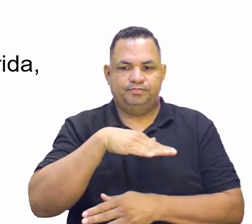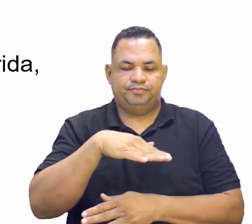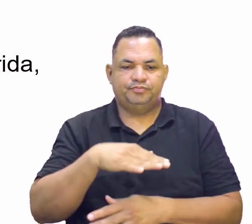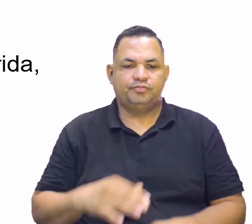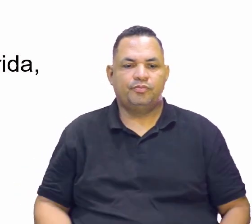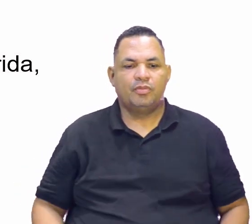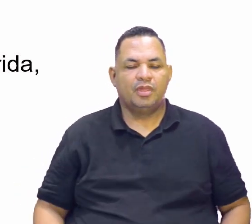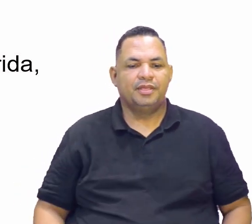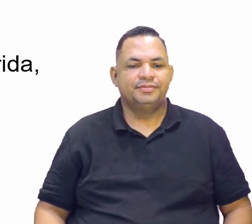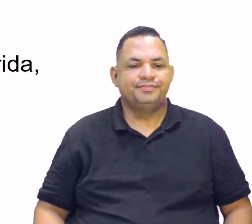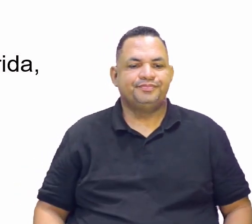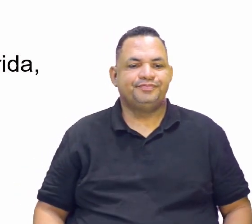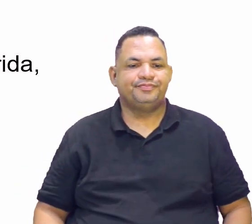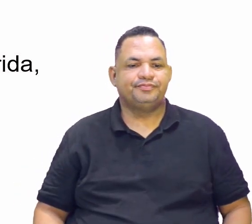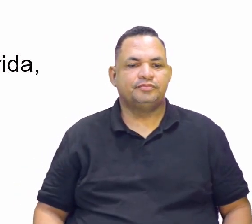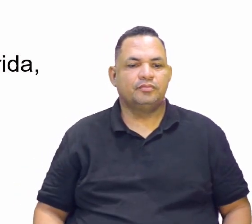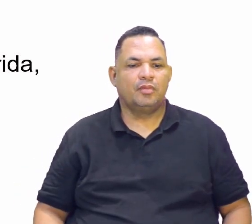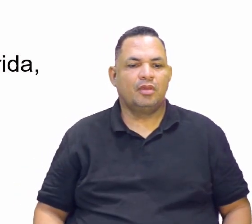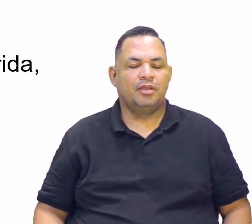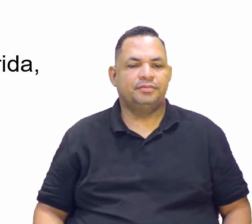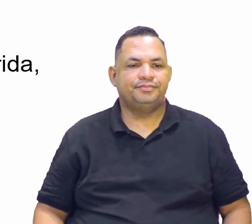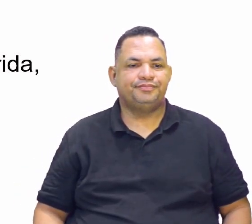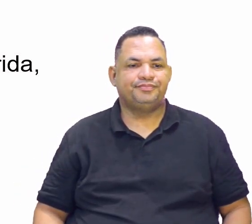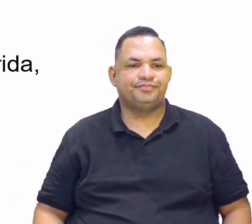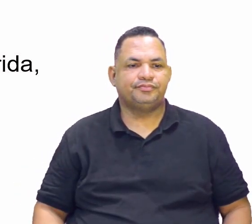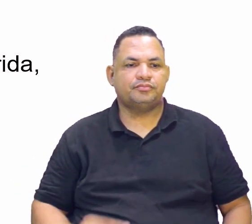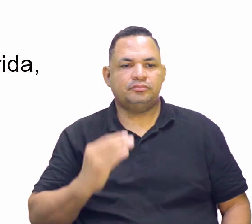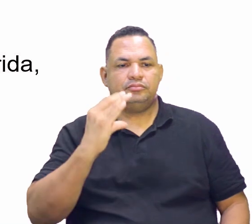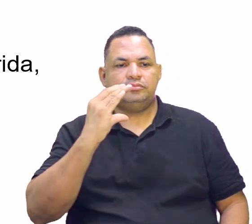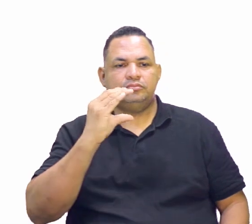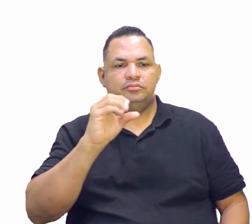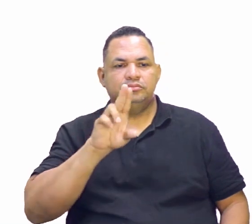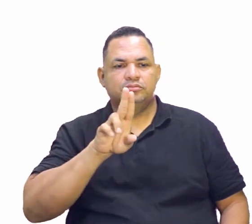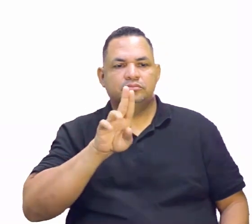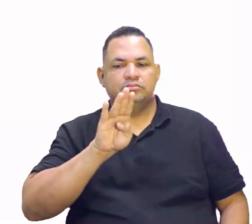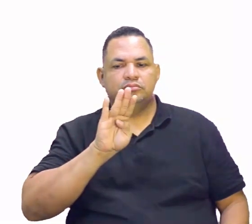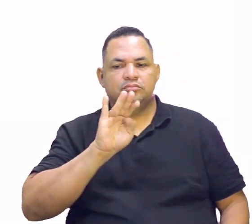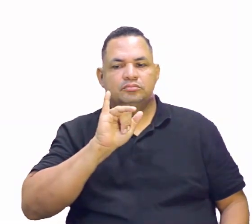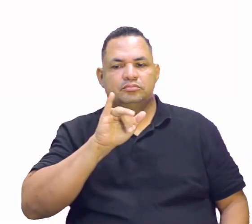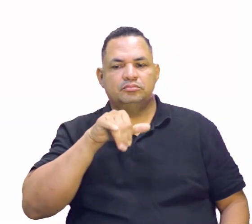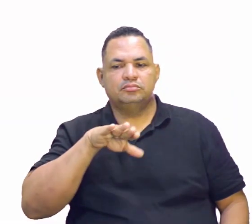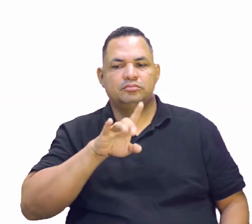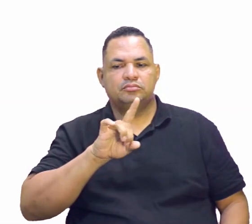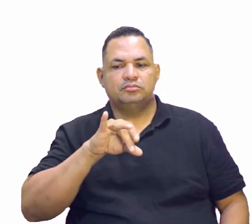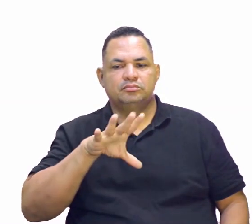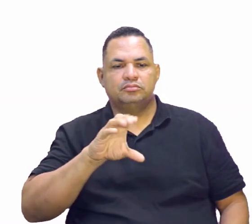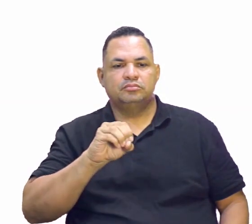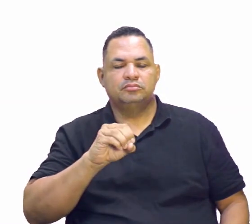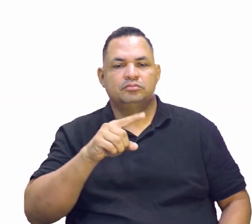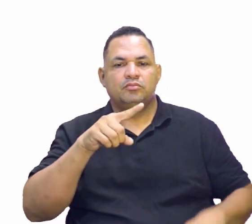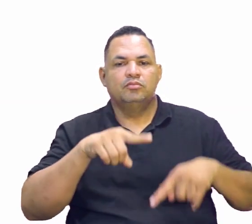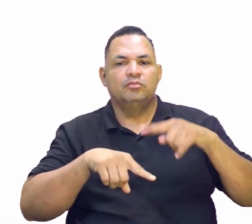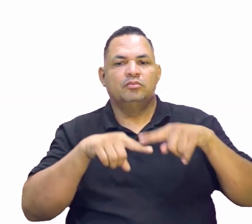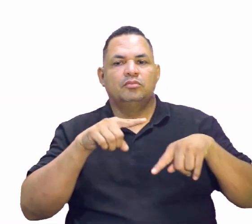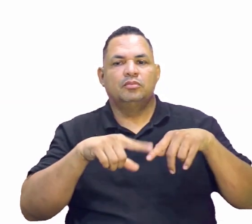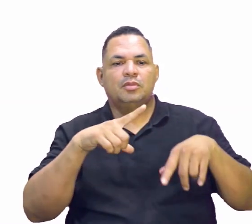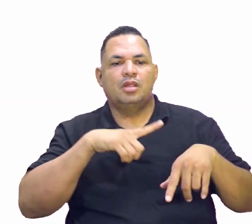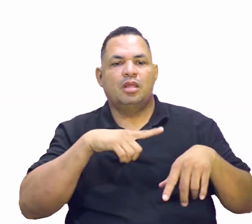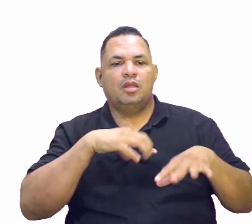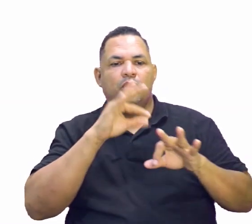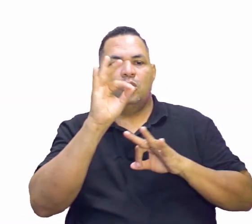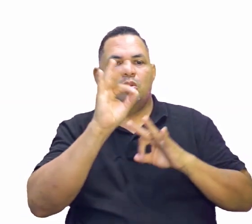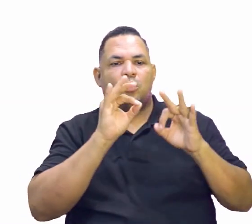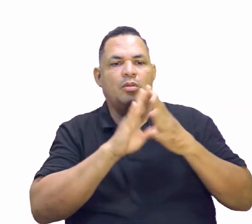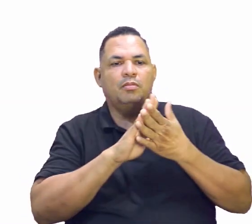aqui você... Marca aí no teu caderno cubismo. Agora, os objetos adquirem um formato